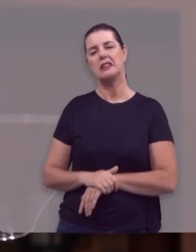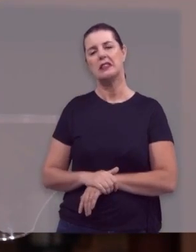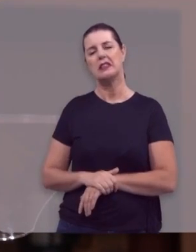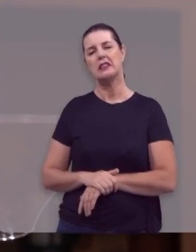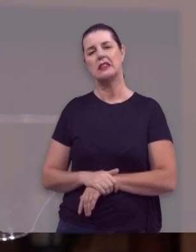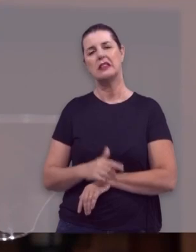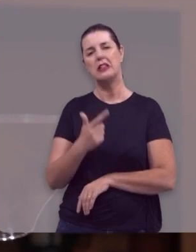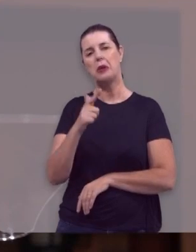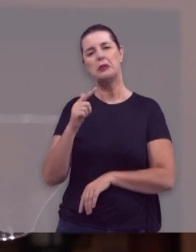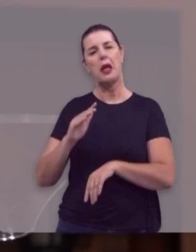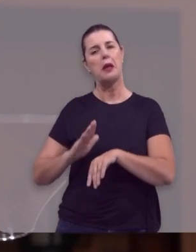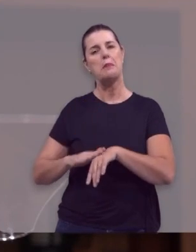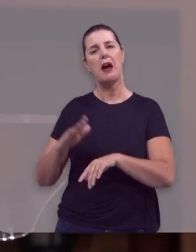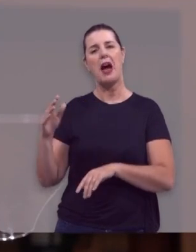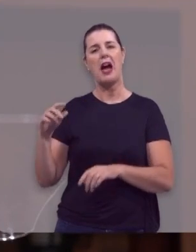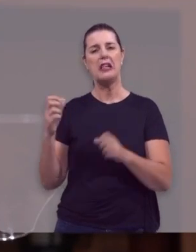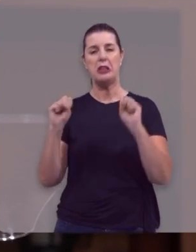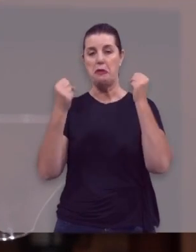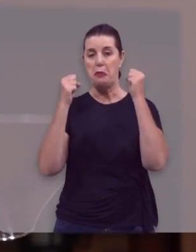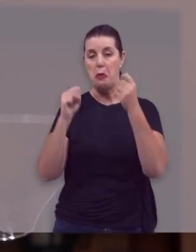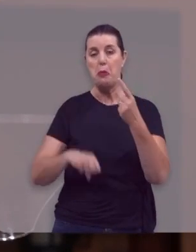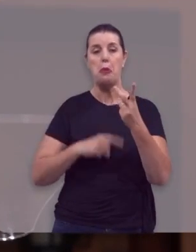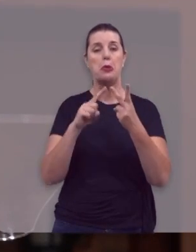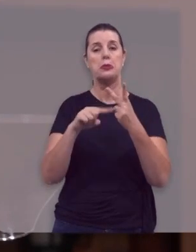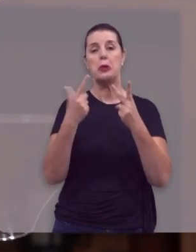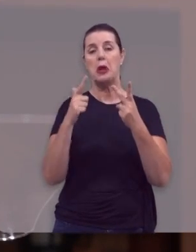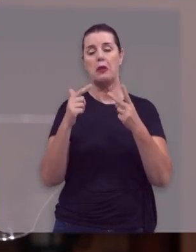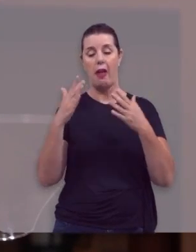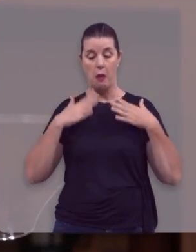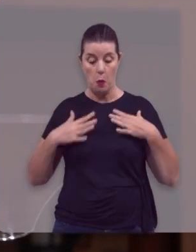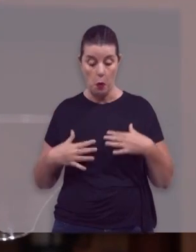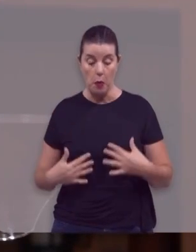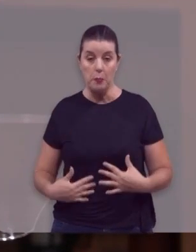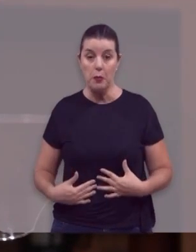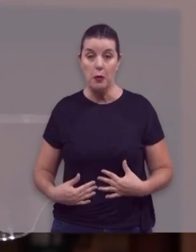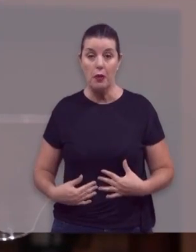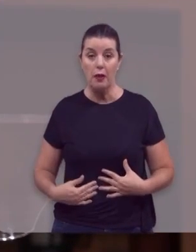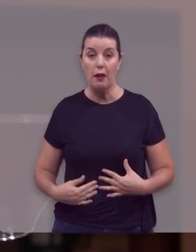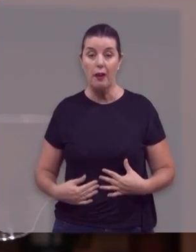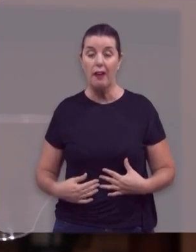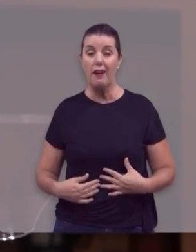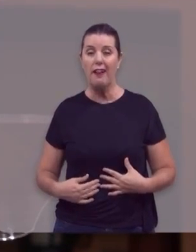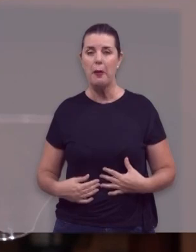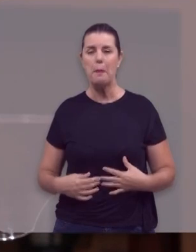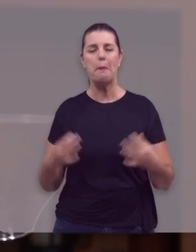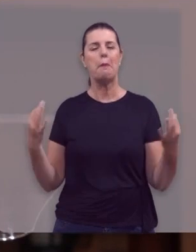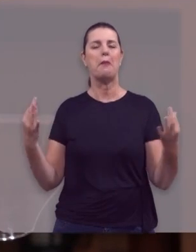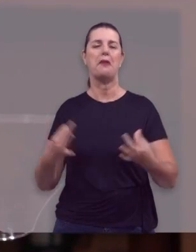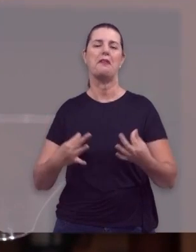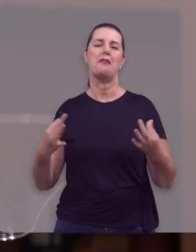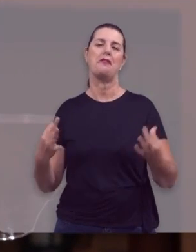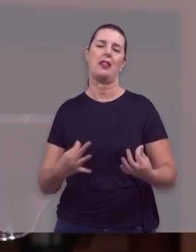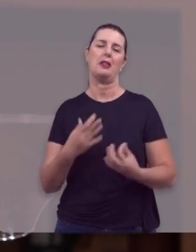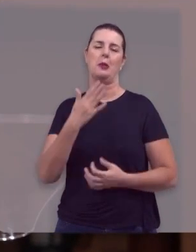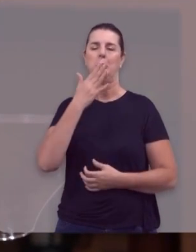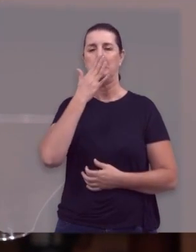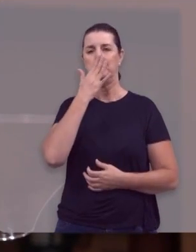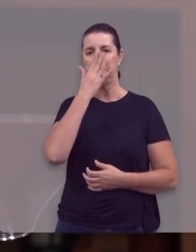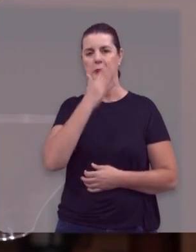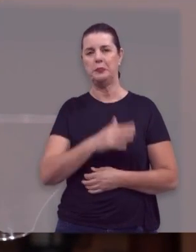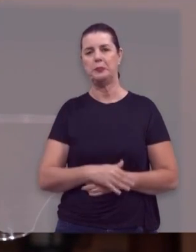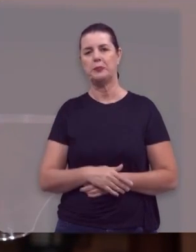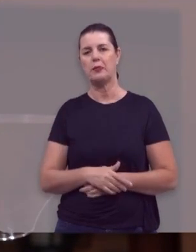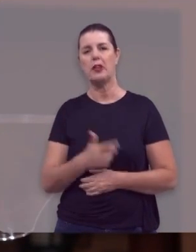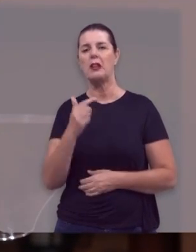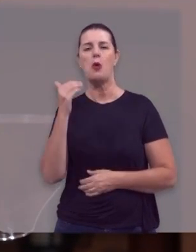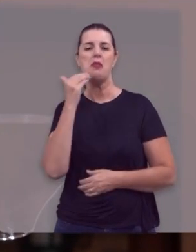fica mais estressado. Esse corpo é um corpo perfeito, sem defeito